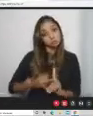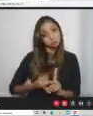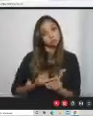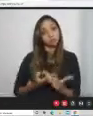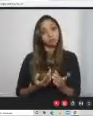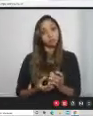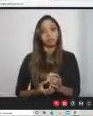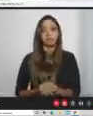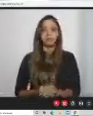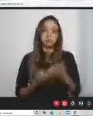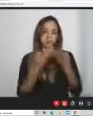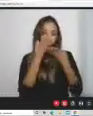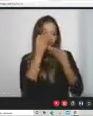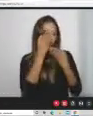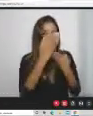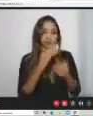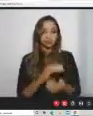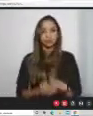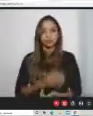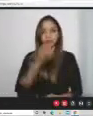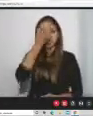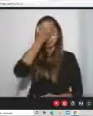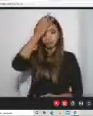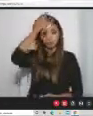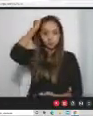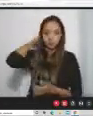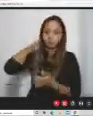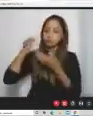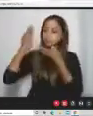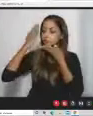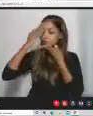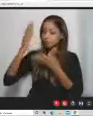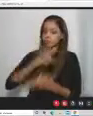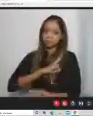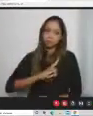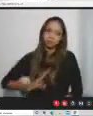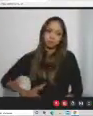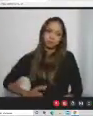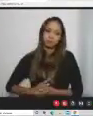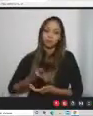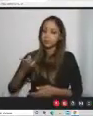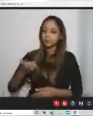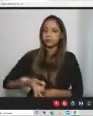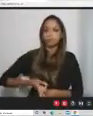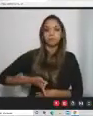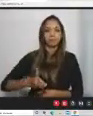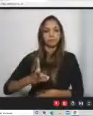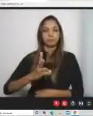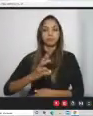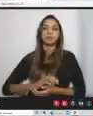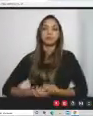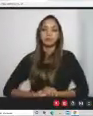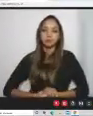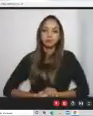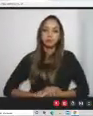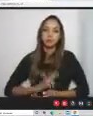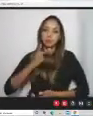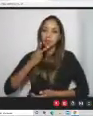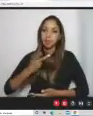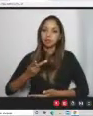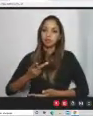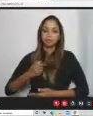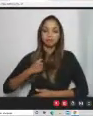obrigado. Obrigado, Vossa Excelência, vereador, como sempre, dizer da gratidão